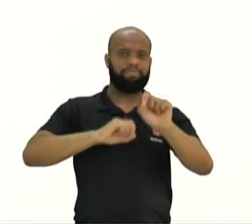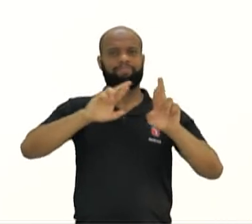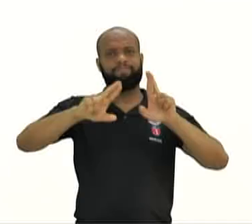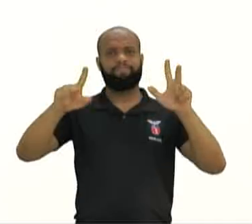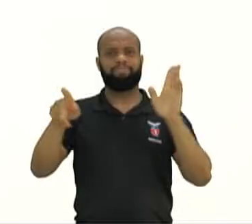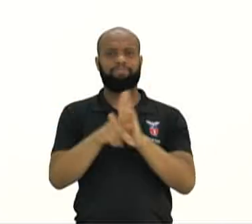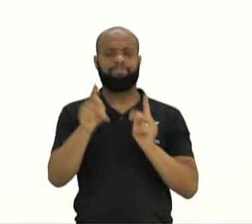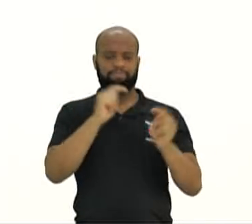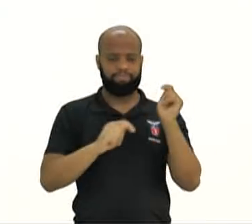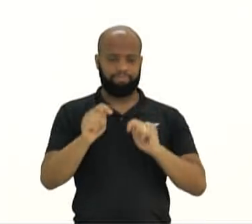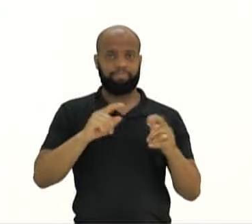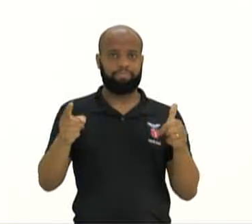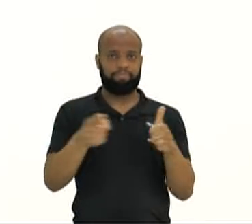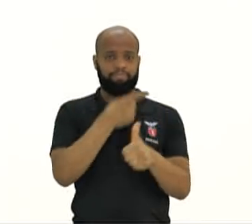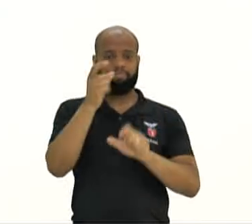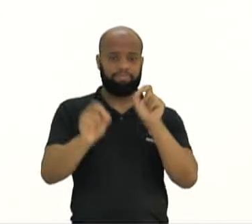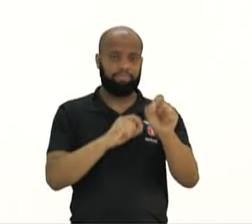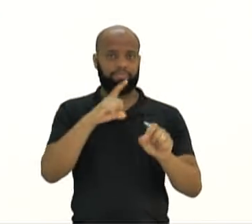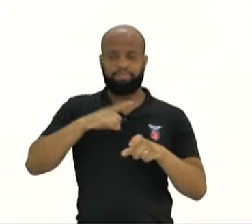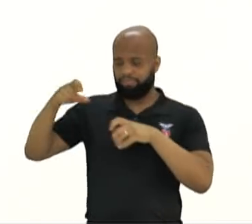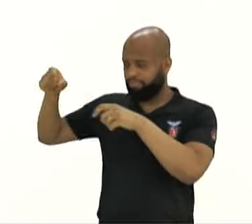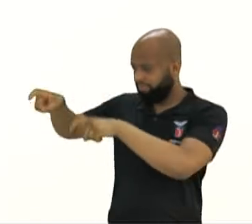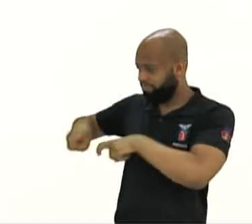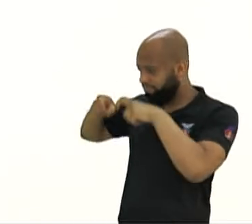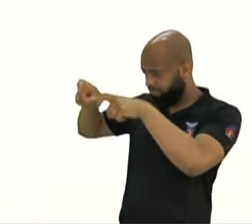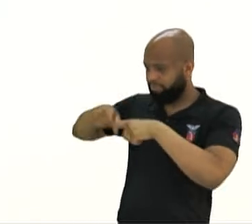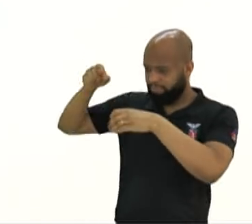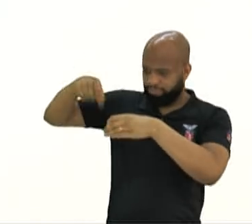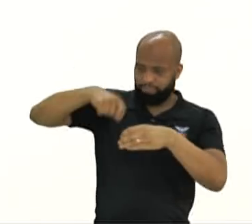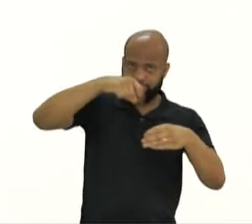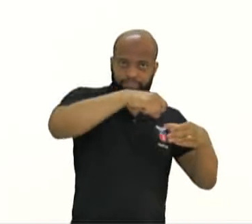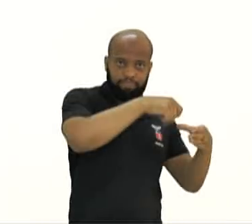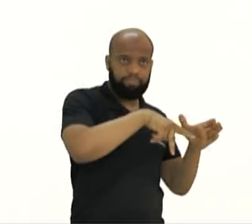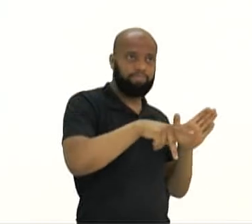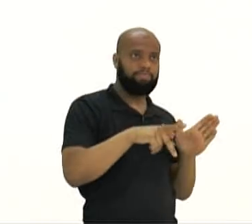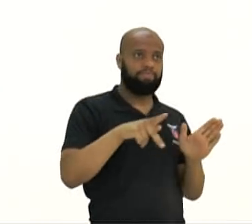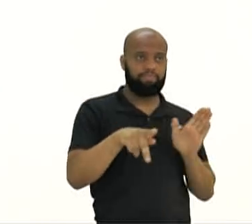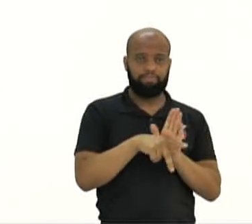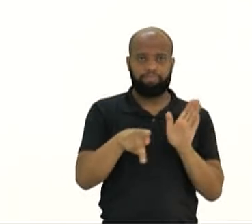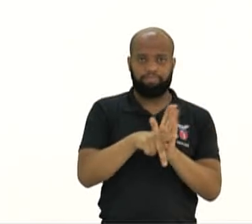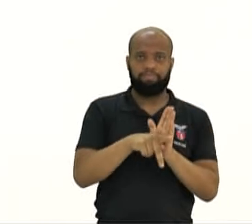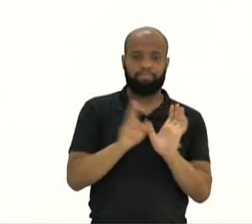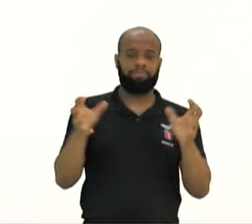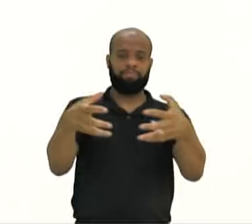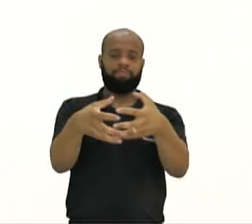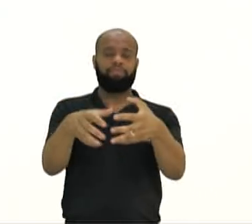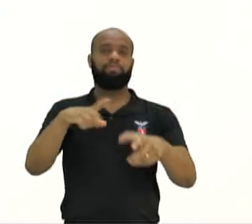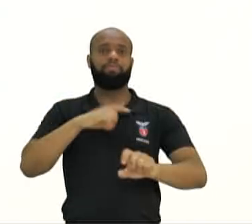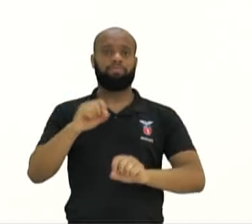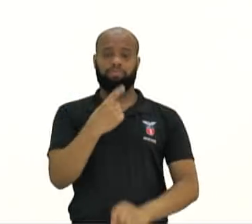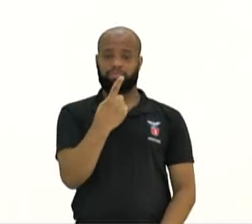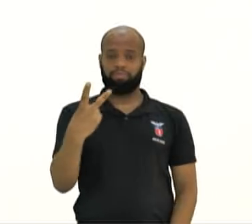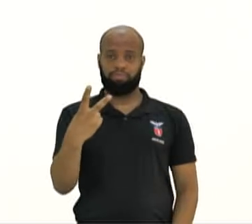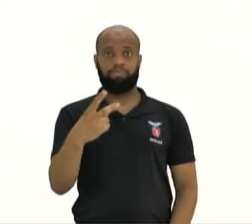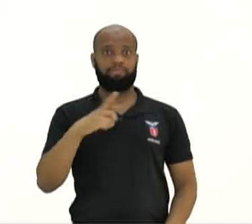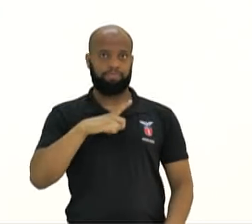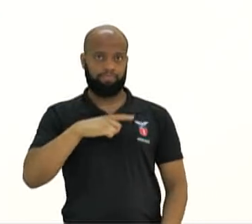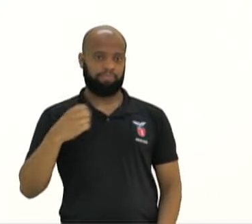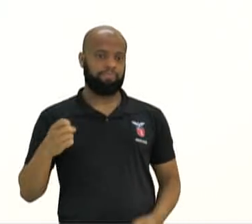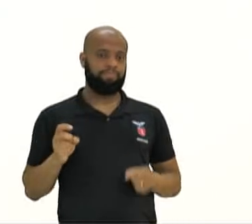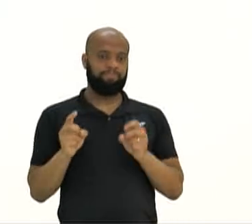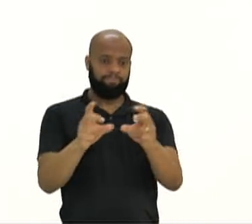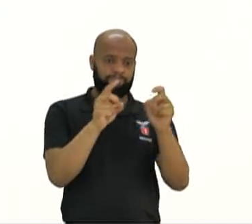o agronegócio praticado por esses 2 países. Eles estão entre os 12 maiores exportadores de